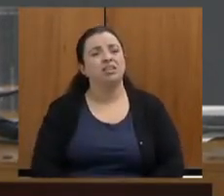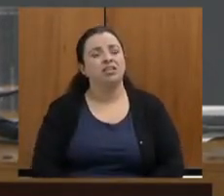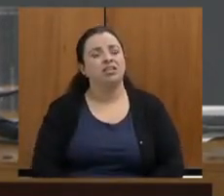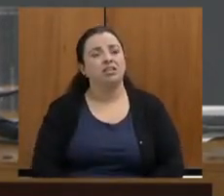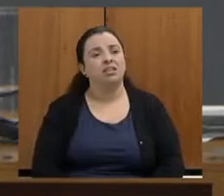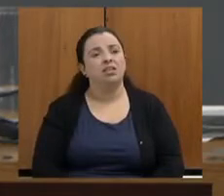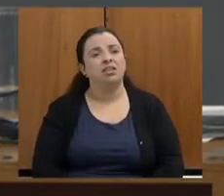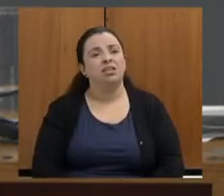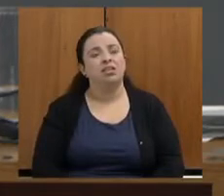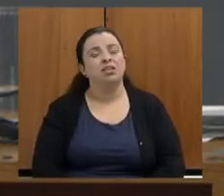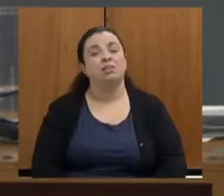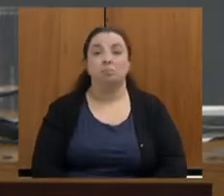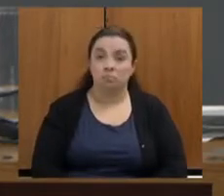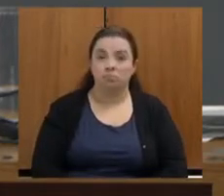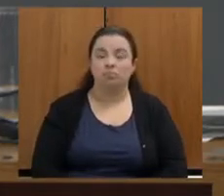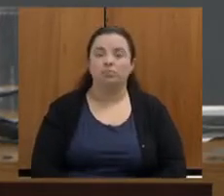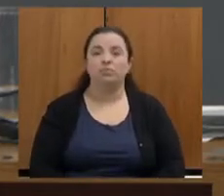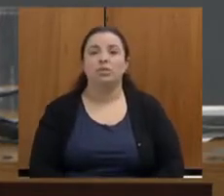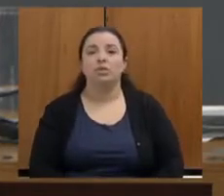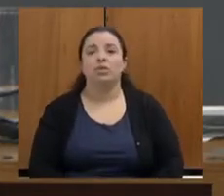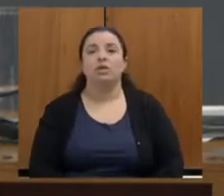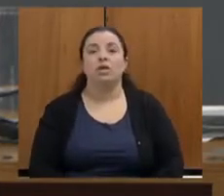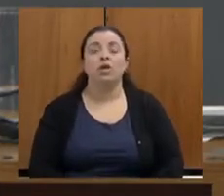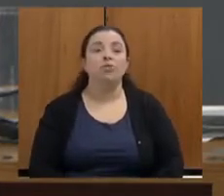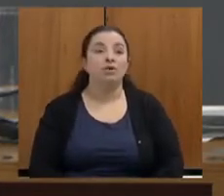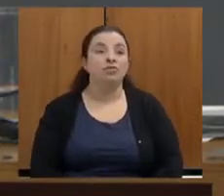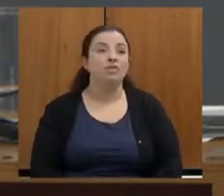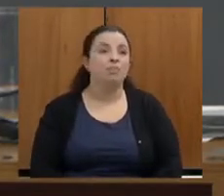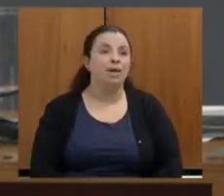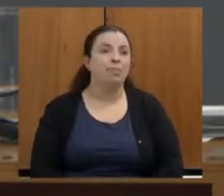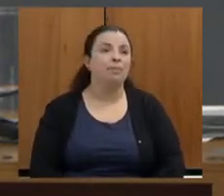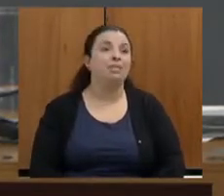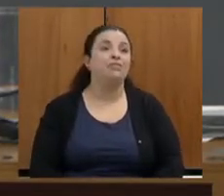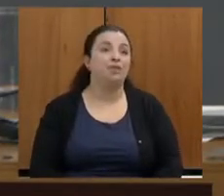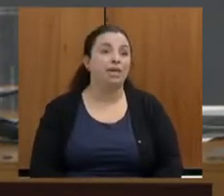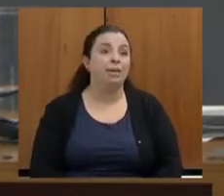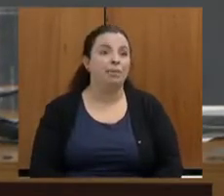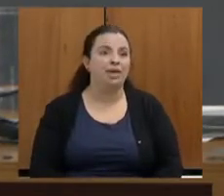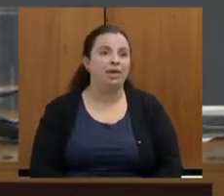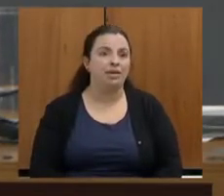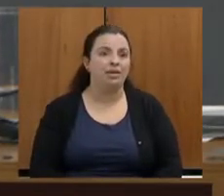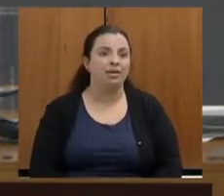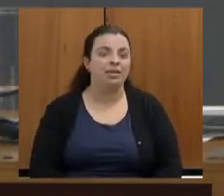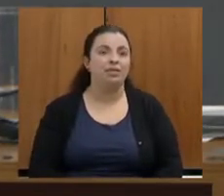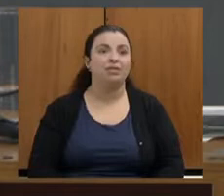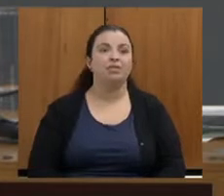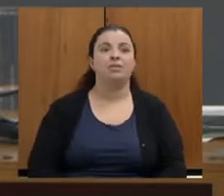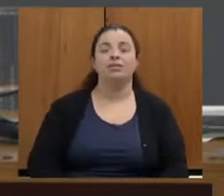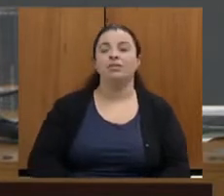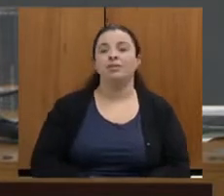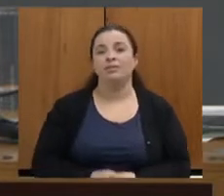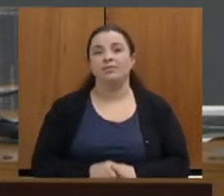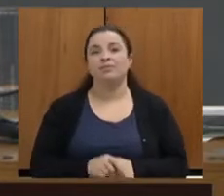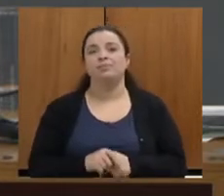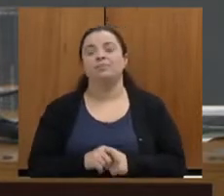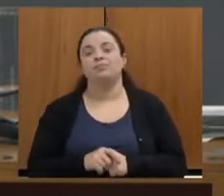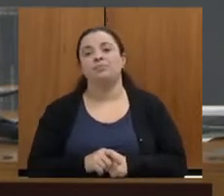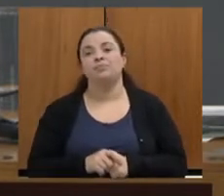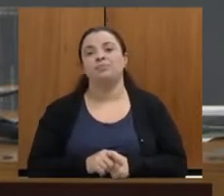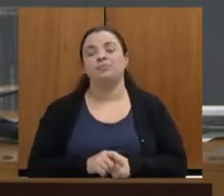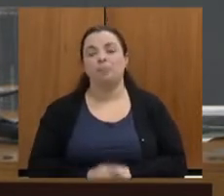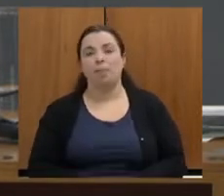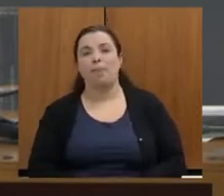estar com tratados inclusive para prestar os atingidos apoio técnico e não foram especialmente